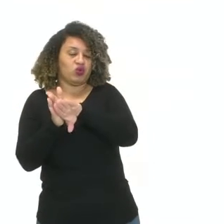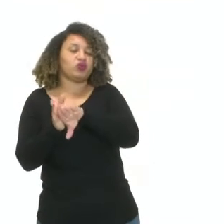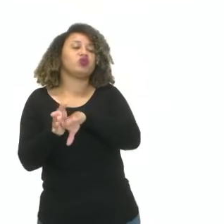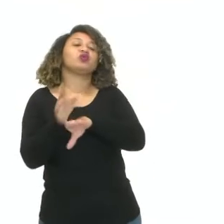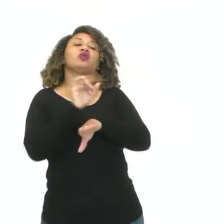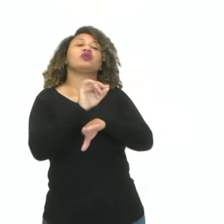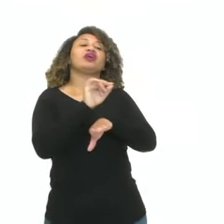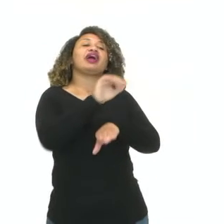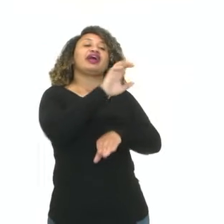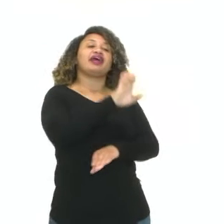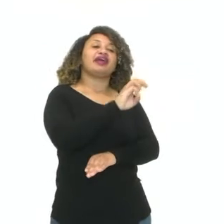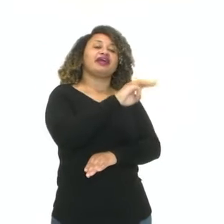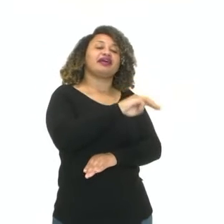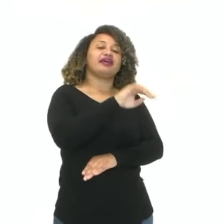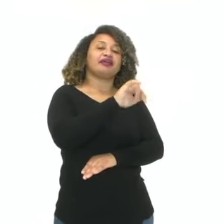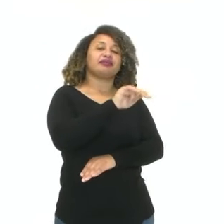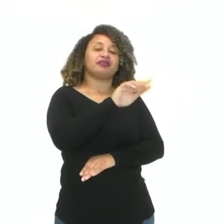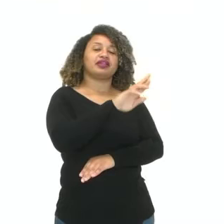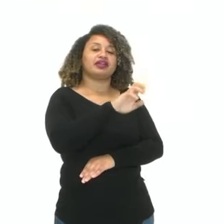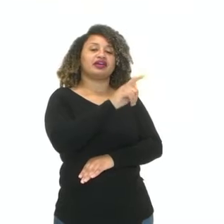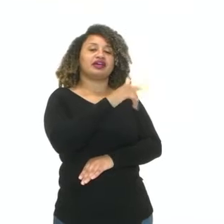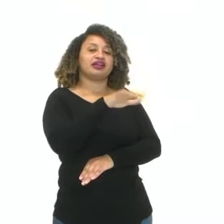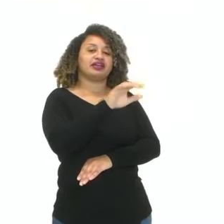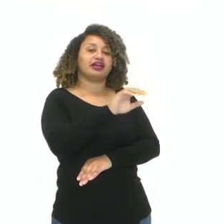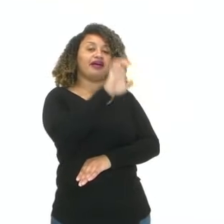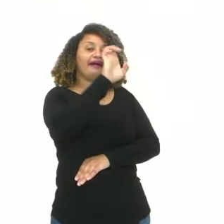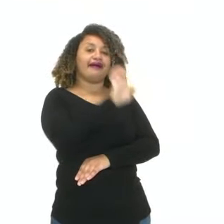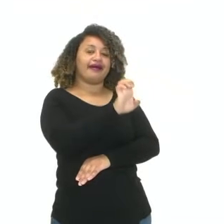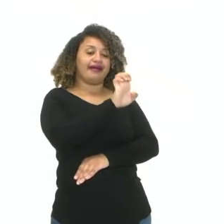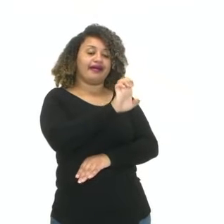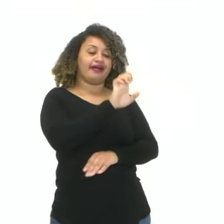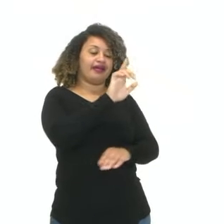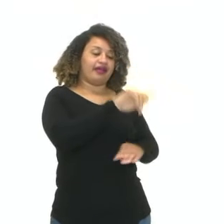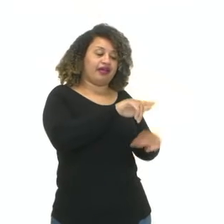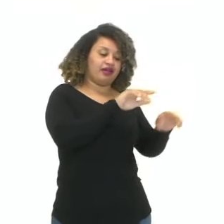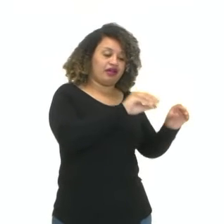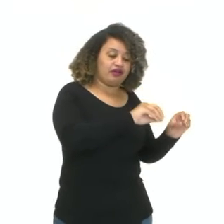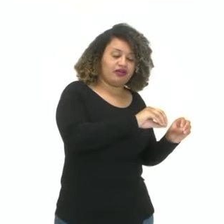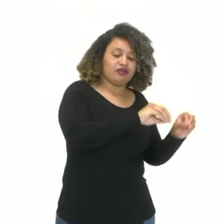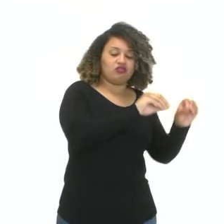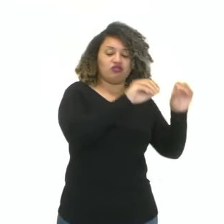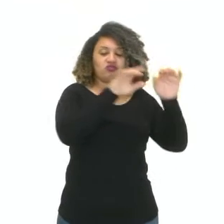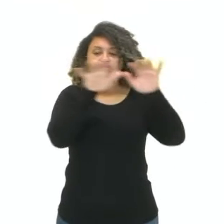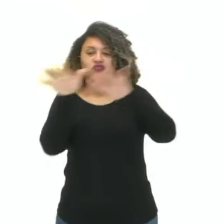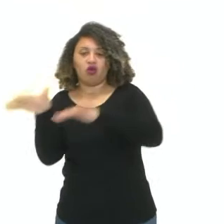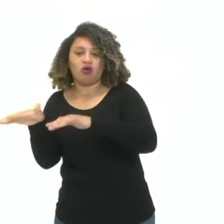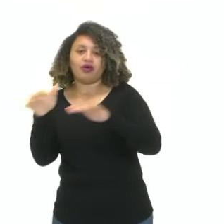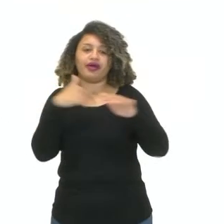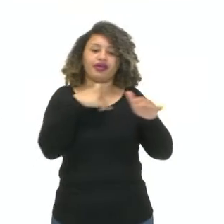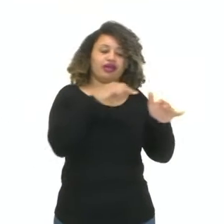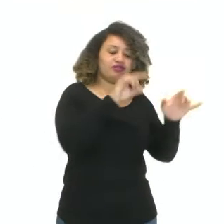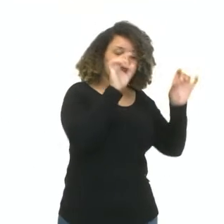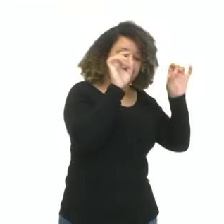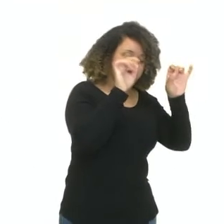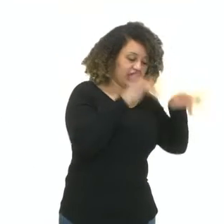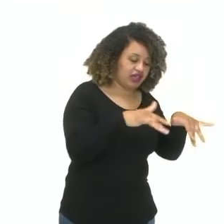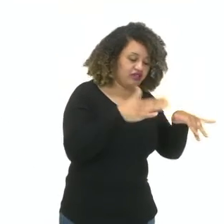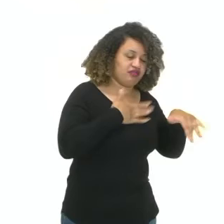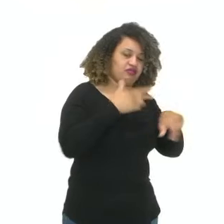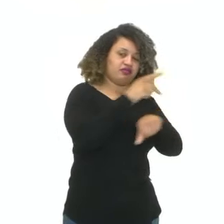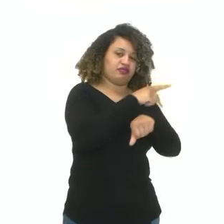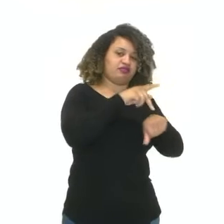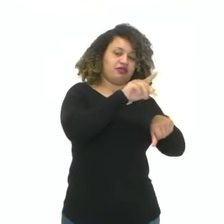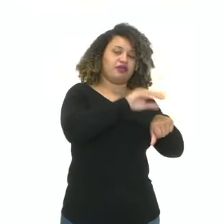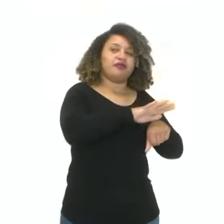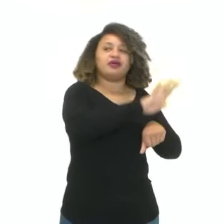a emigração, ó, emigração, né? Exílio, ó, vou sair. Então,